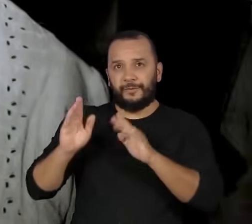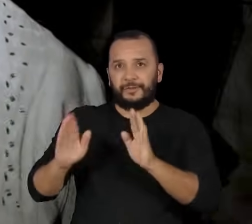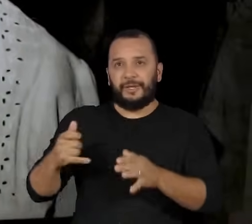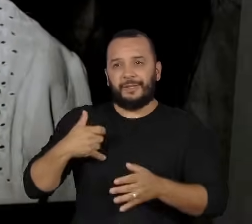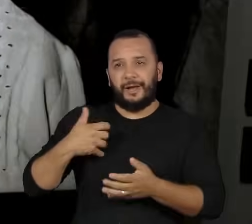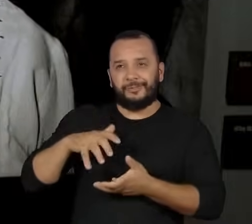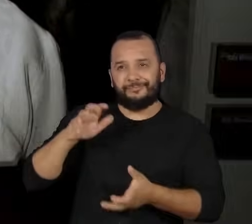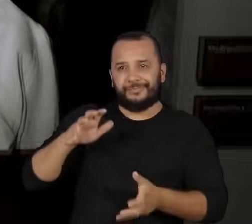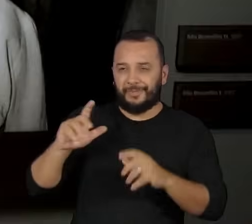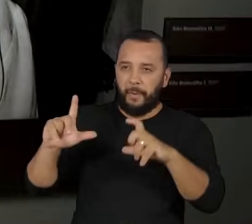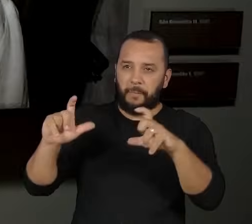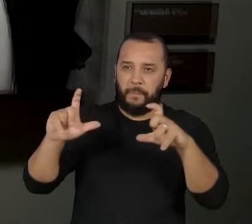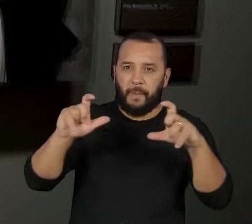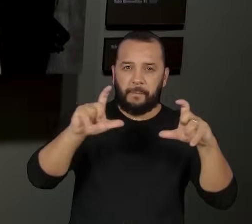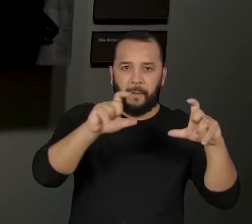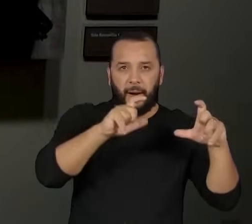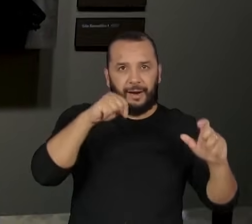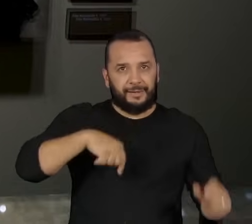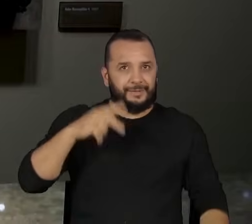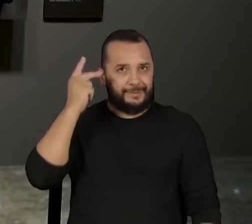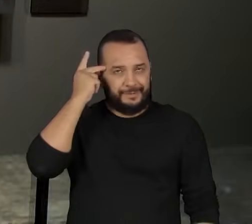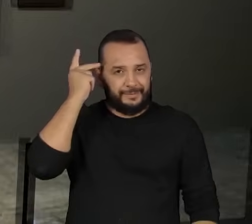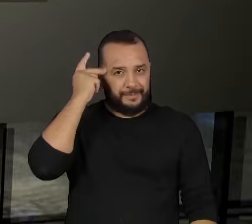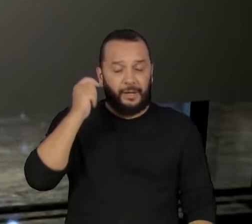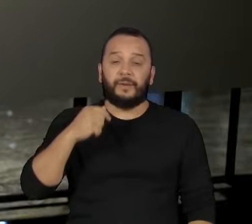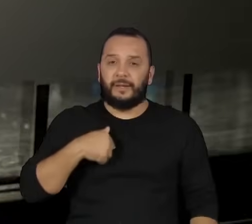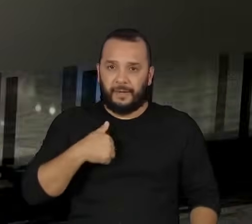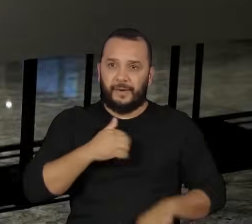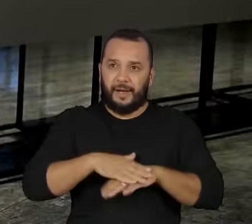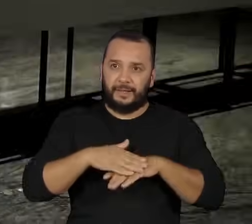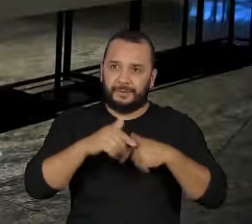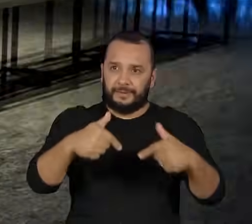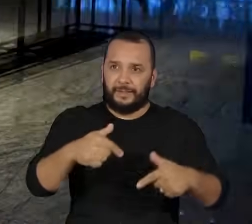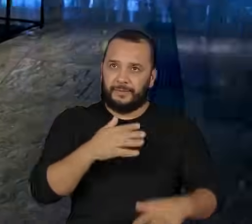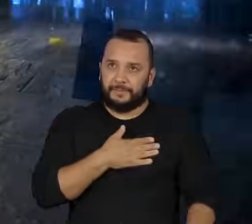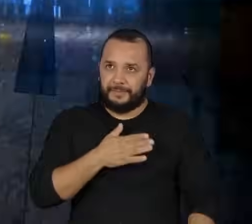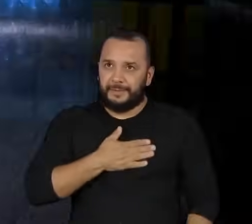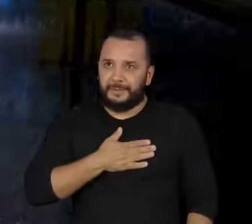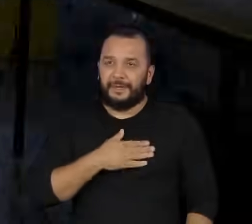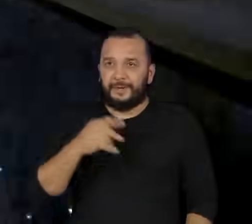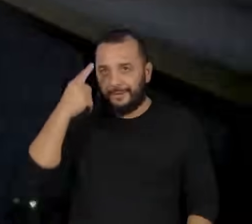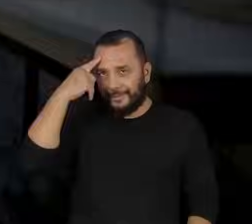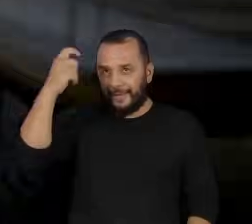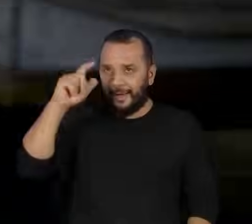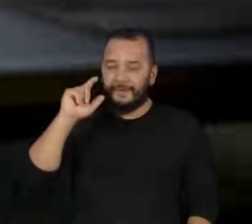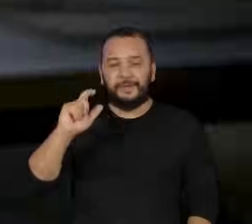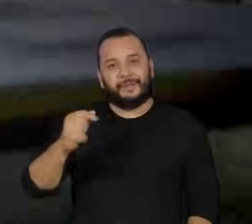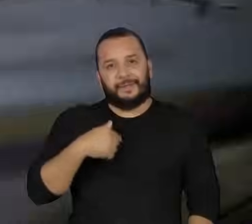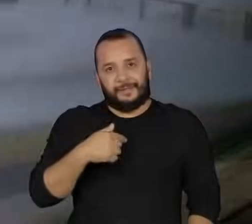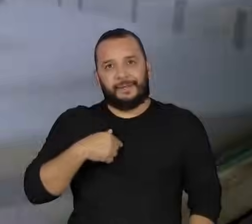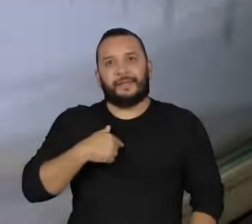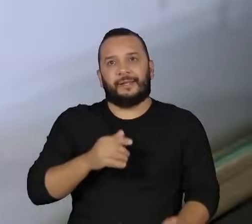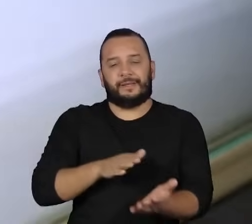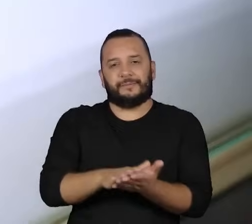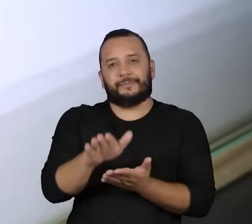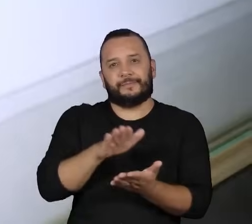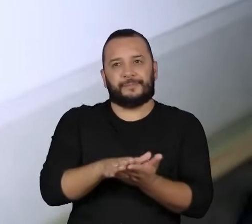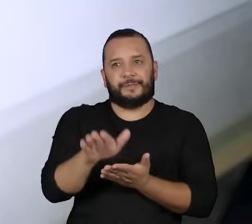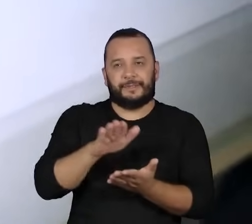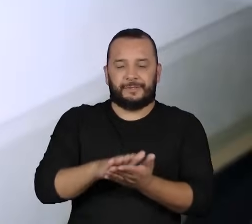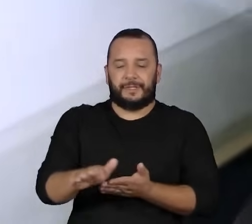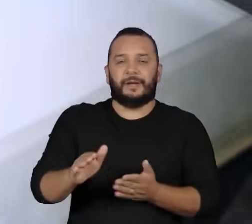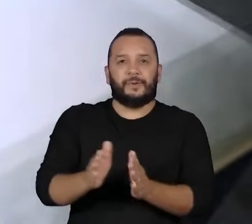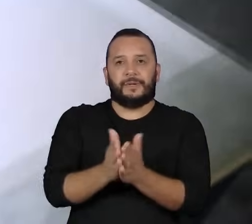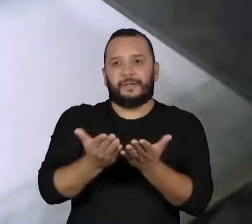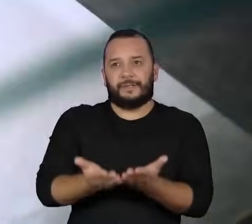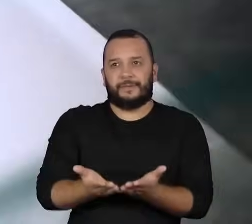que foi uma iniciativa minha na época, né? Que a ideia era a publicação de um livro sobre a velha